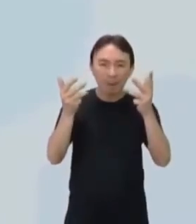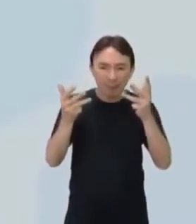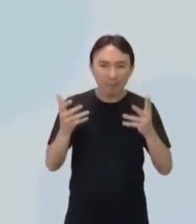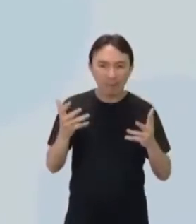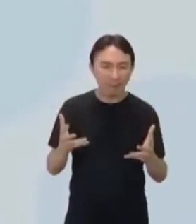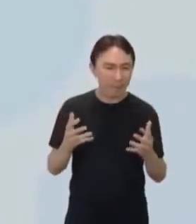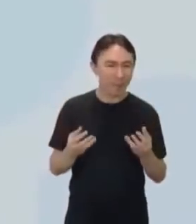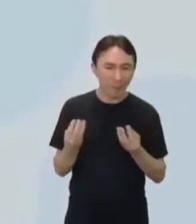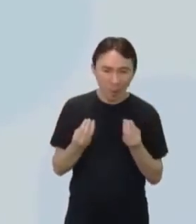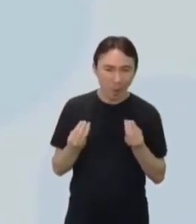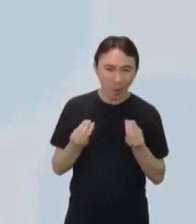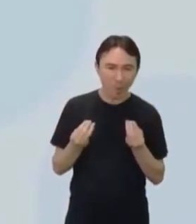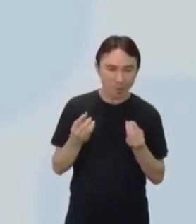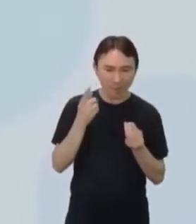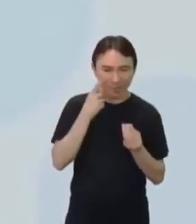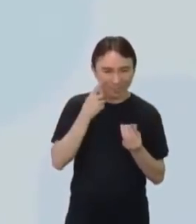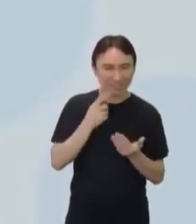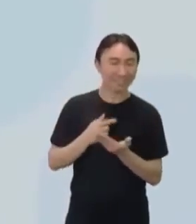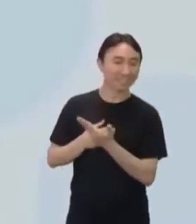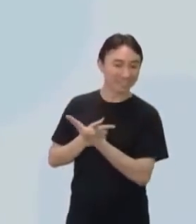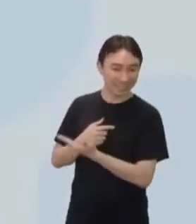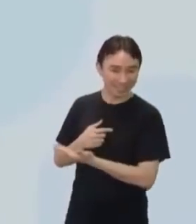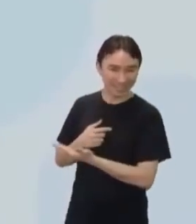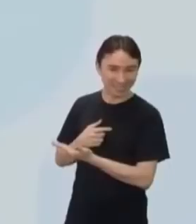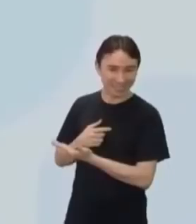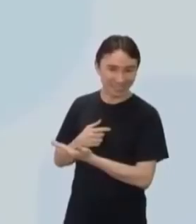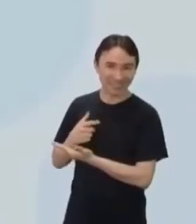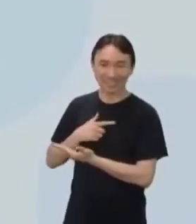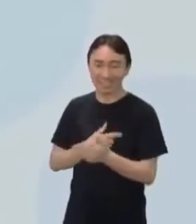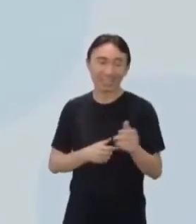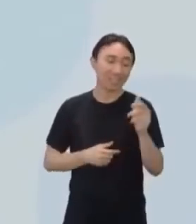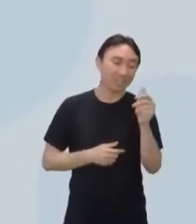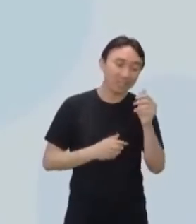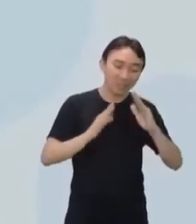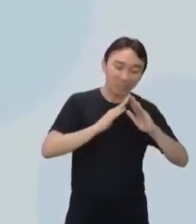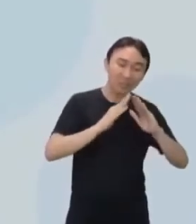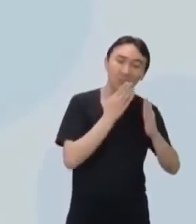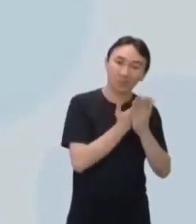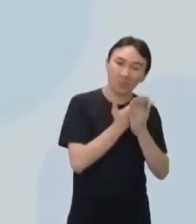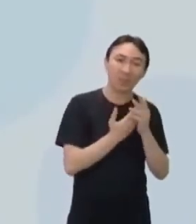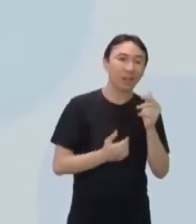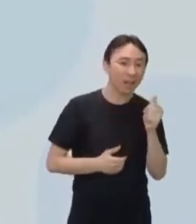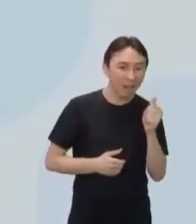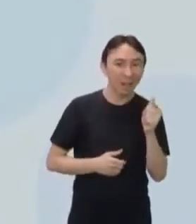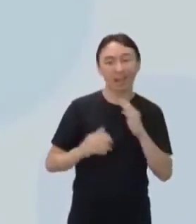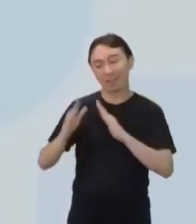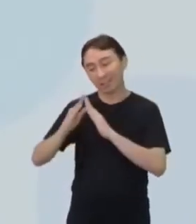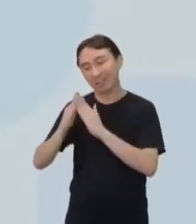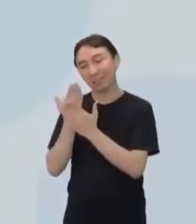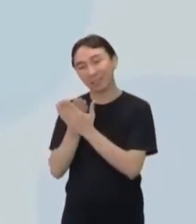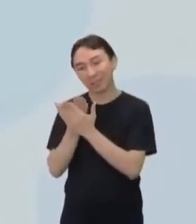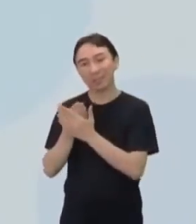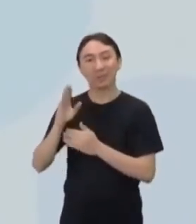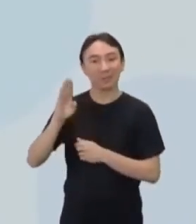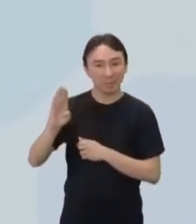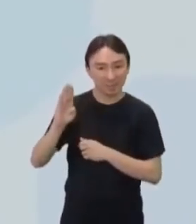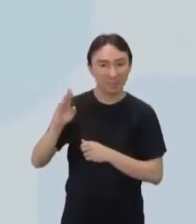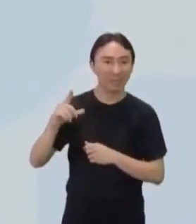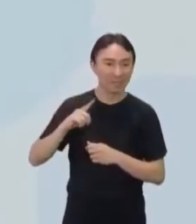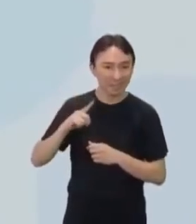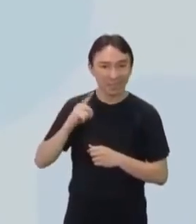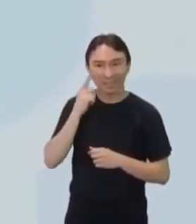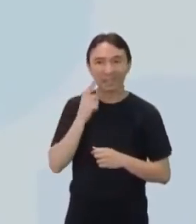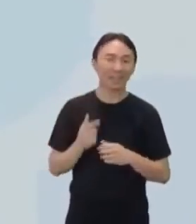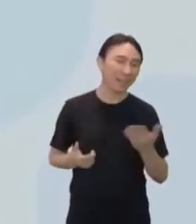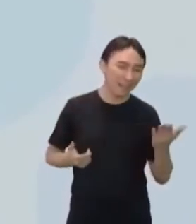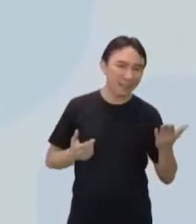esse produto, a gente pôs um exemplozinho de uma escola A e uma escola B, né, com a nota padronizada aí dos meus resultados